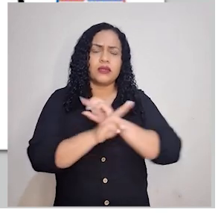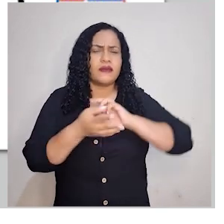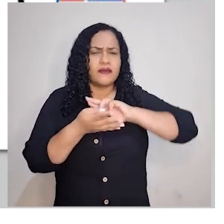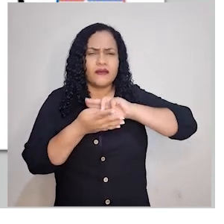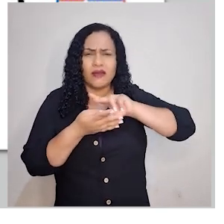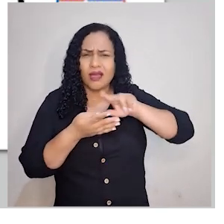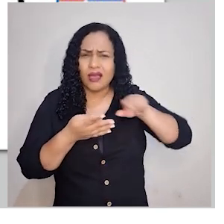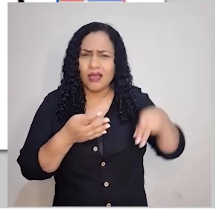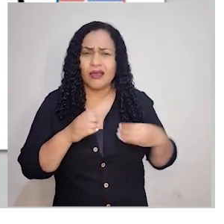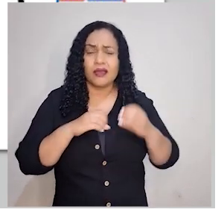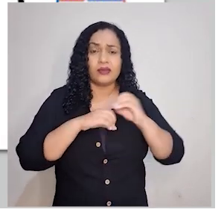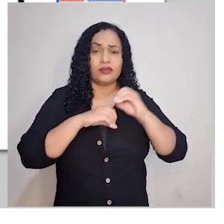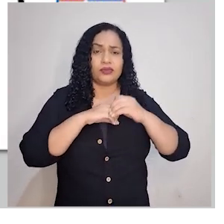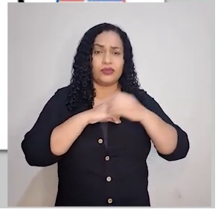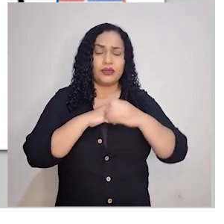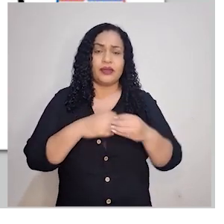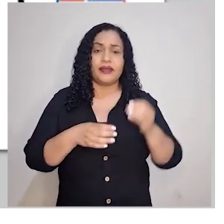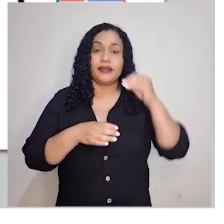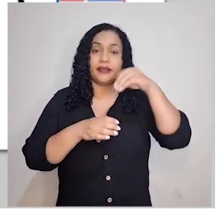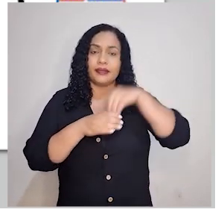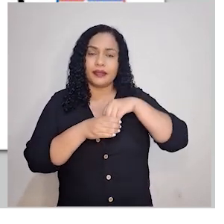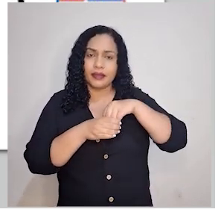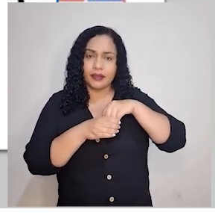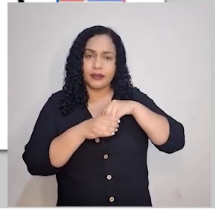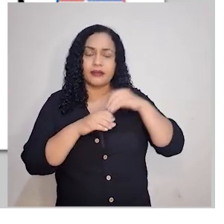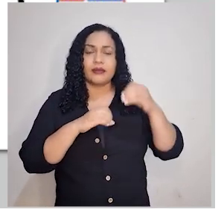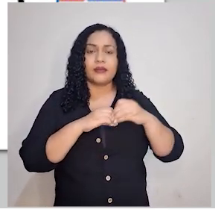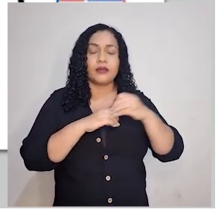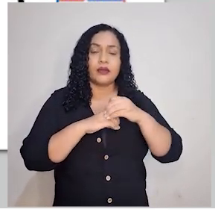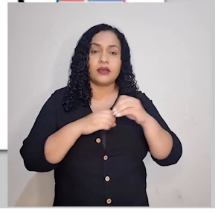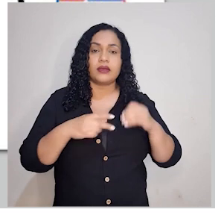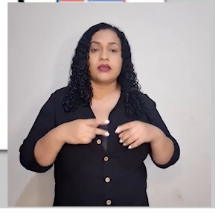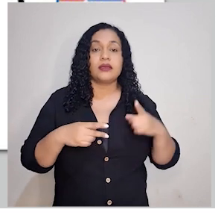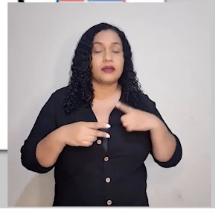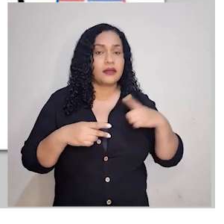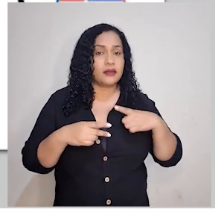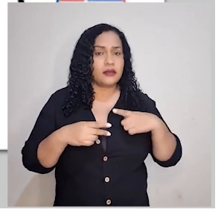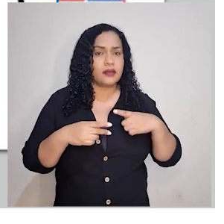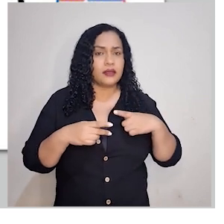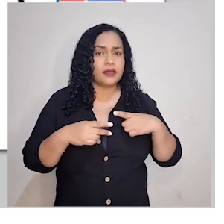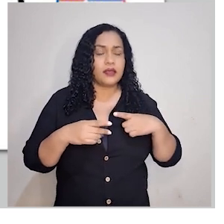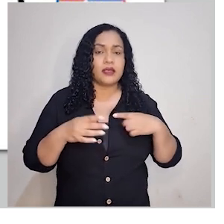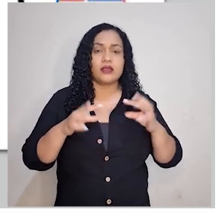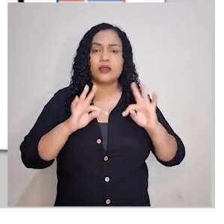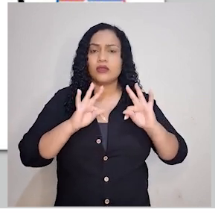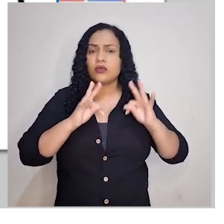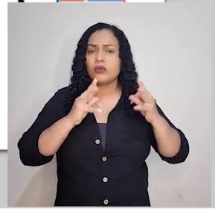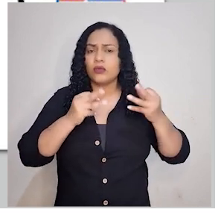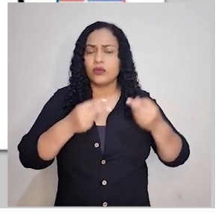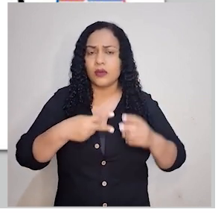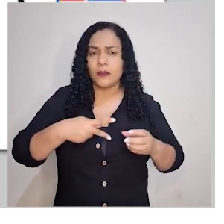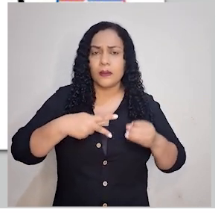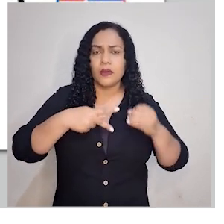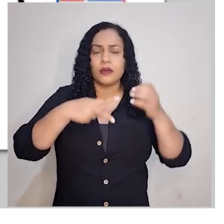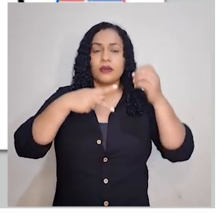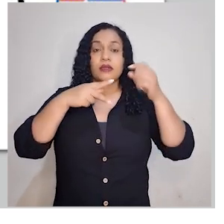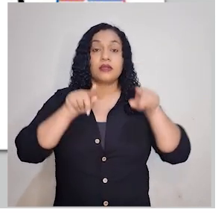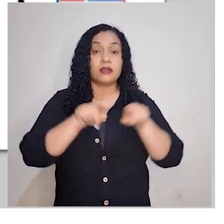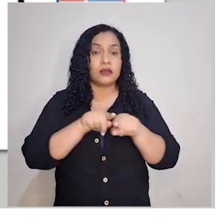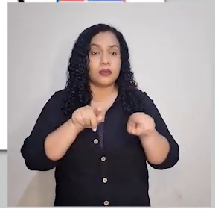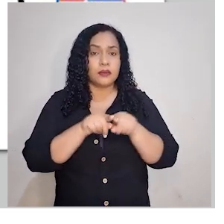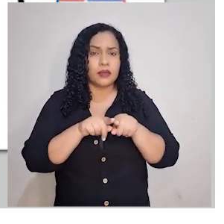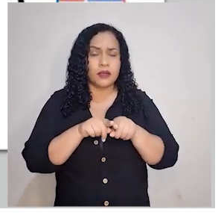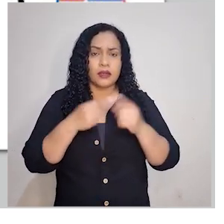genes. Então, nós temos vários genes aqui nessas moléculas, nesses cromossomos, que são responsáveis por codificar e formar várias